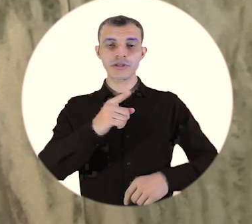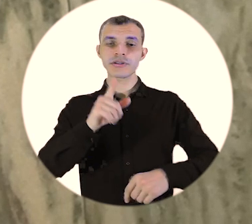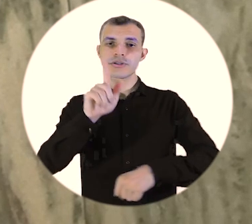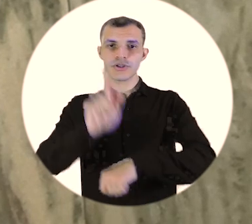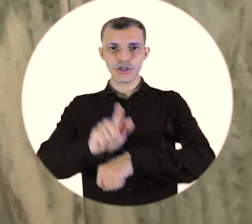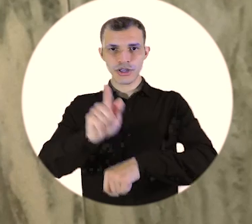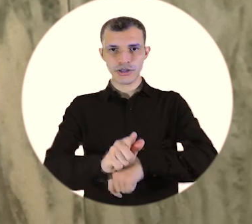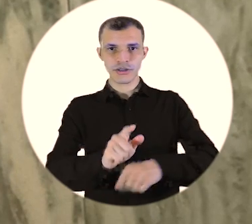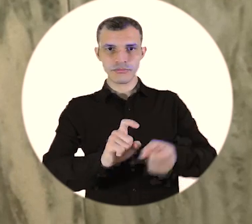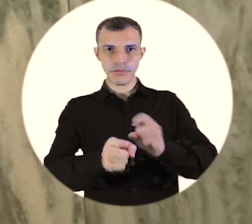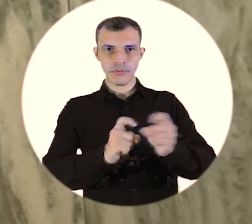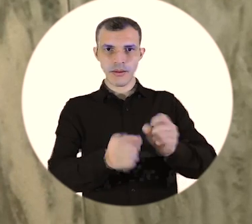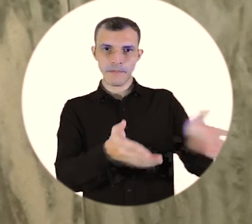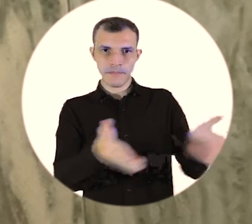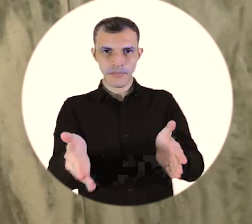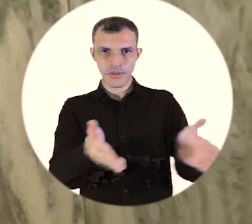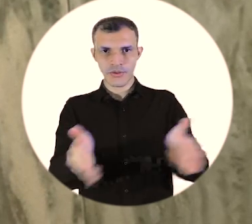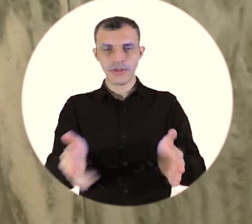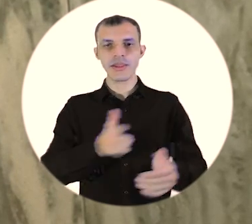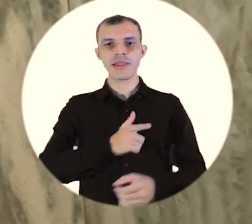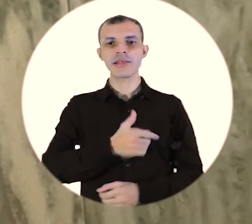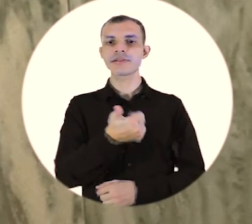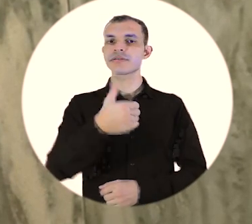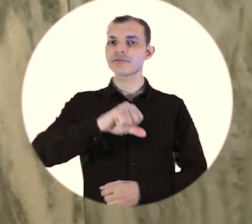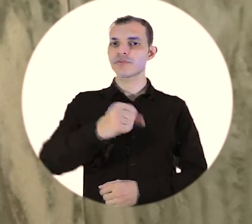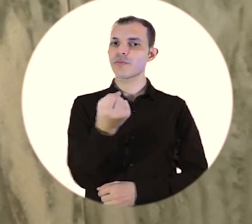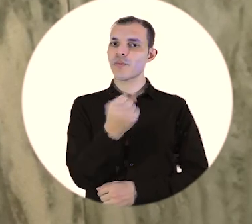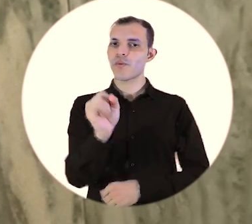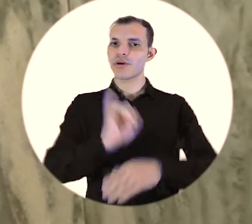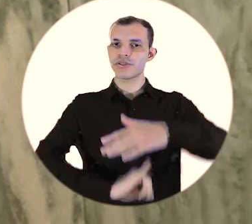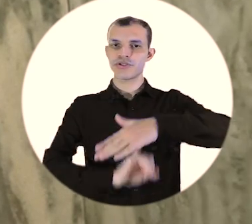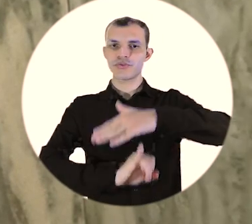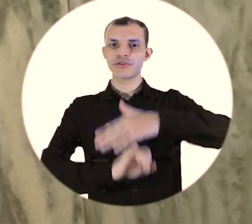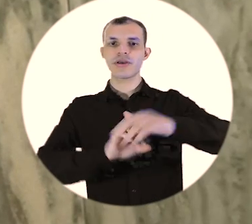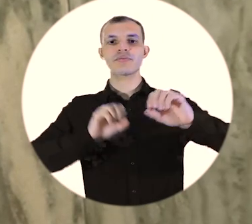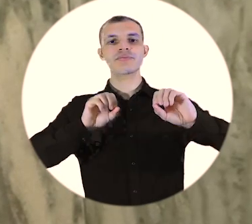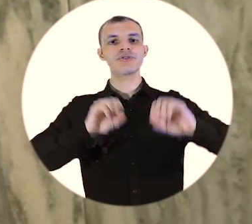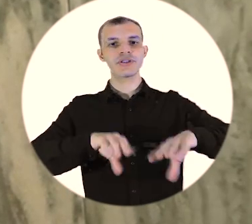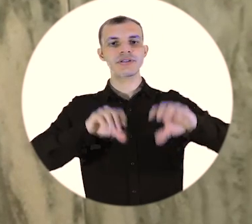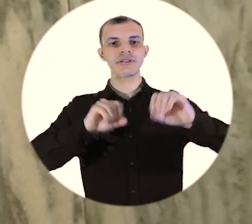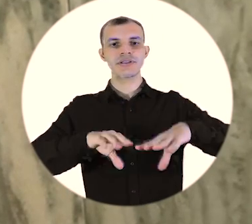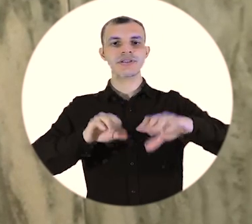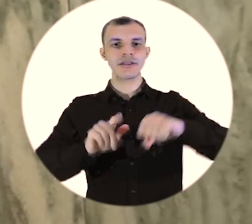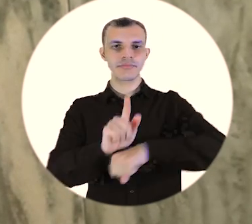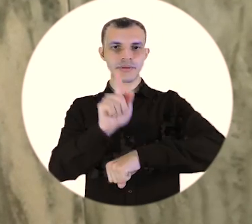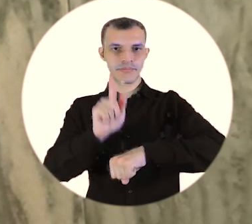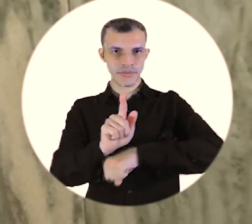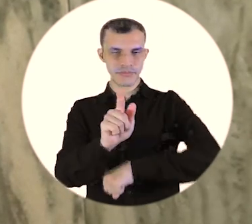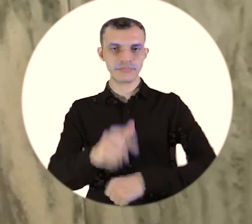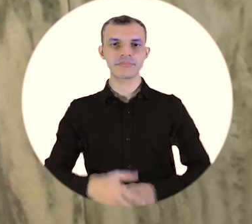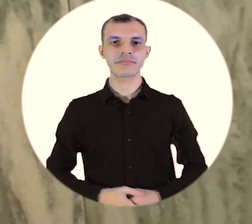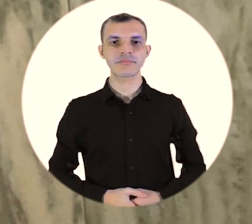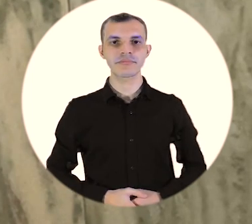Entregamos desta gestão para 198 instituições de ensino superior. Isso